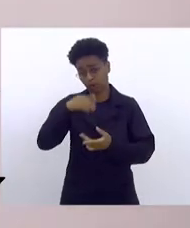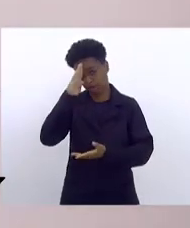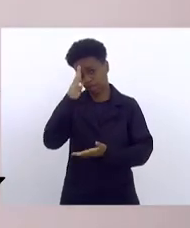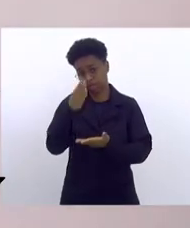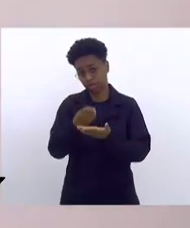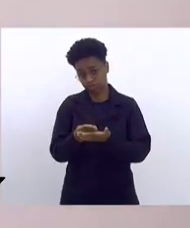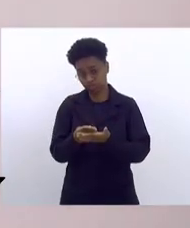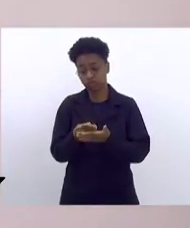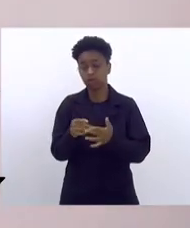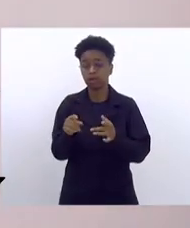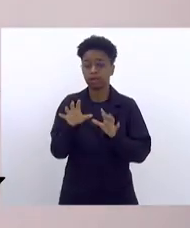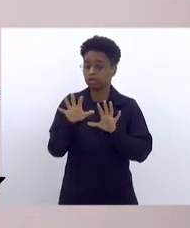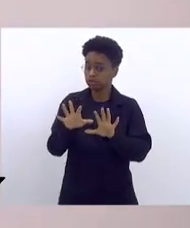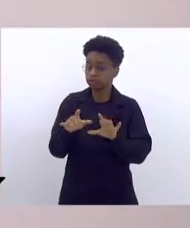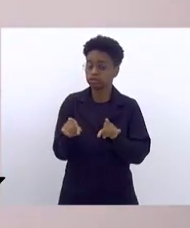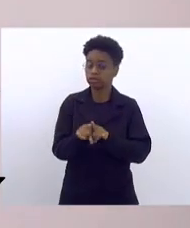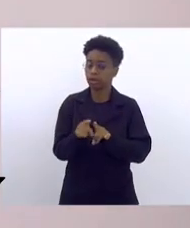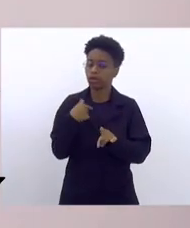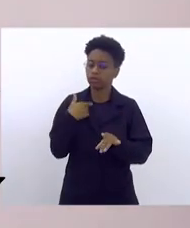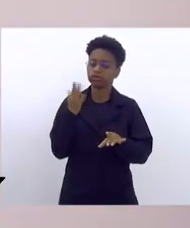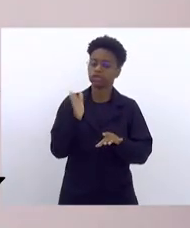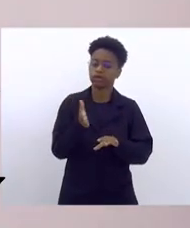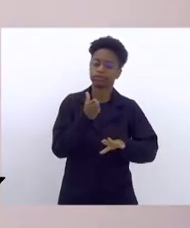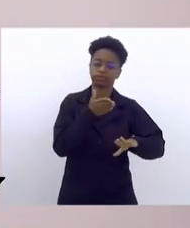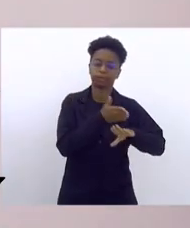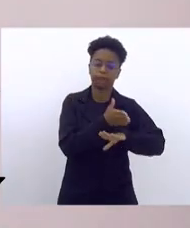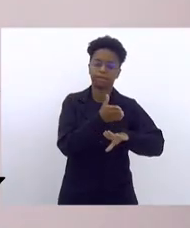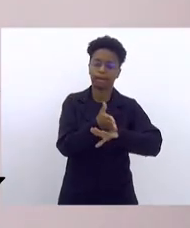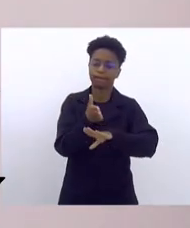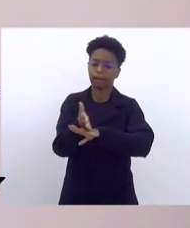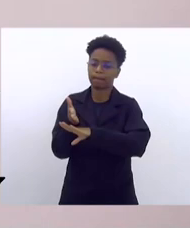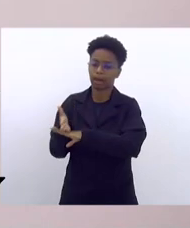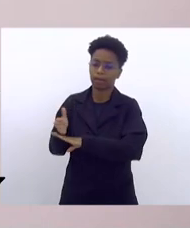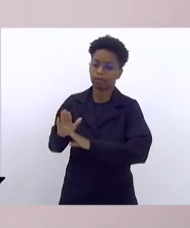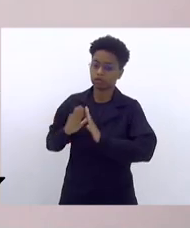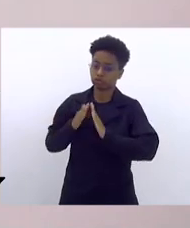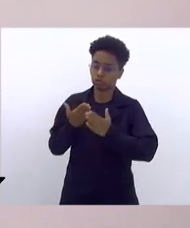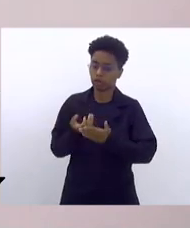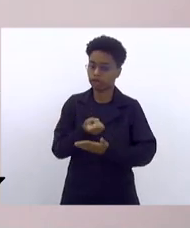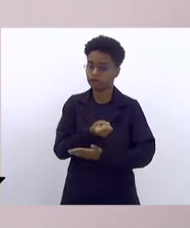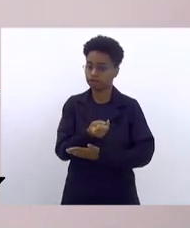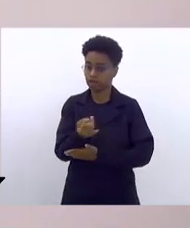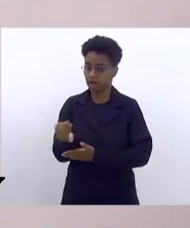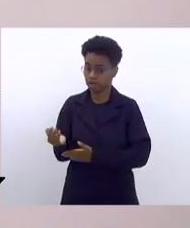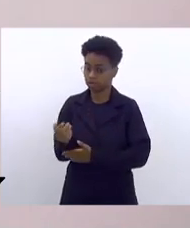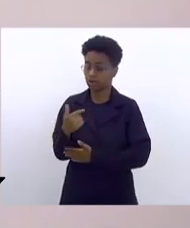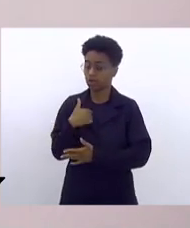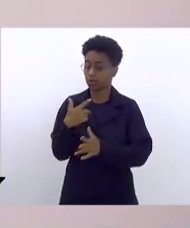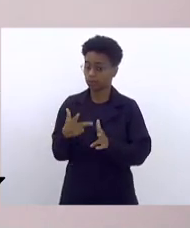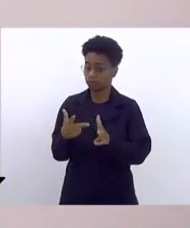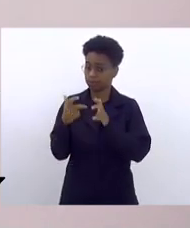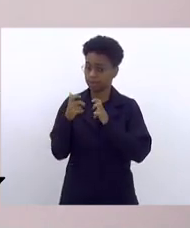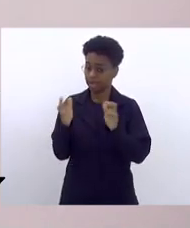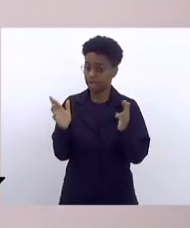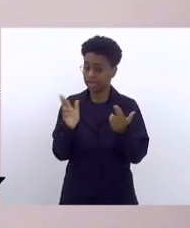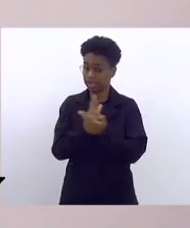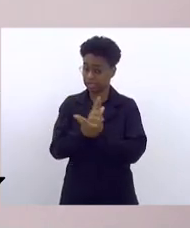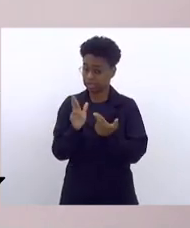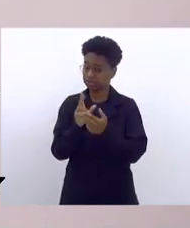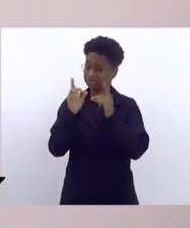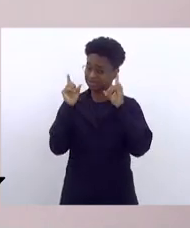nisso e eu já entrei em muitas escolas onde as relações estavam muito